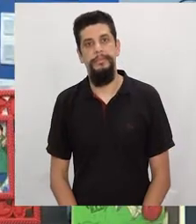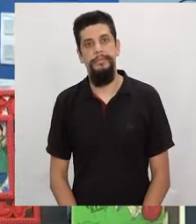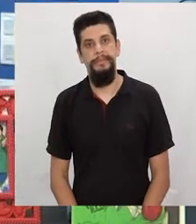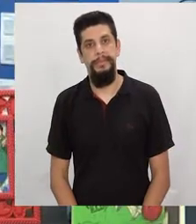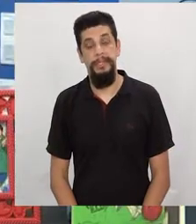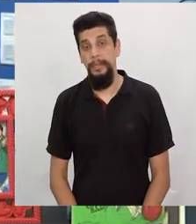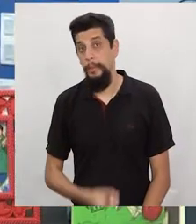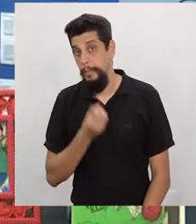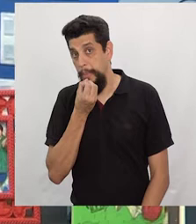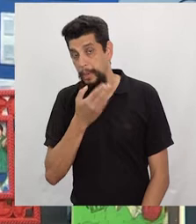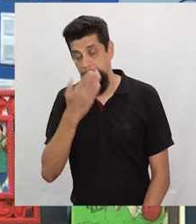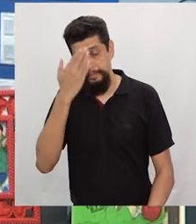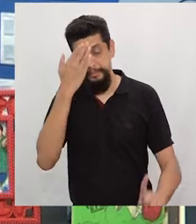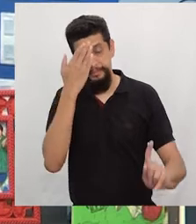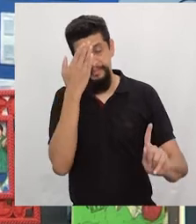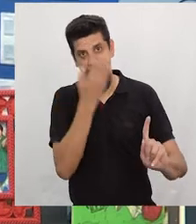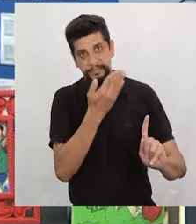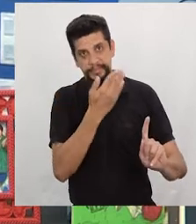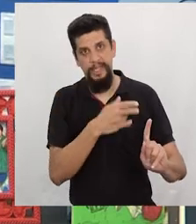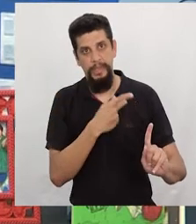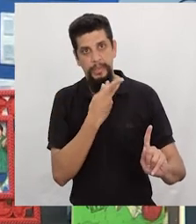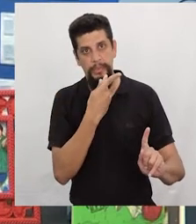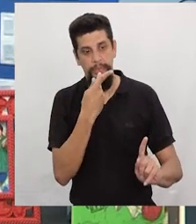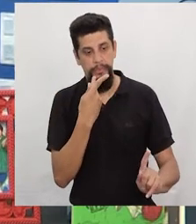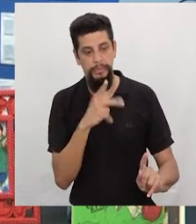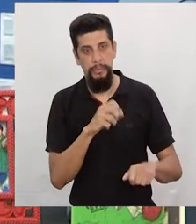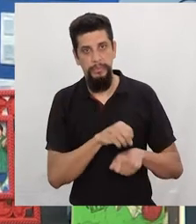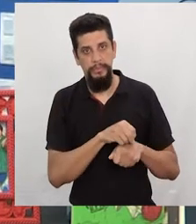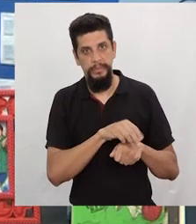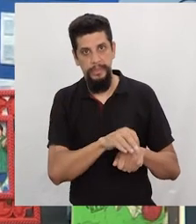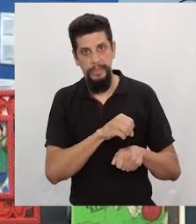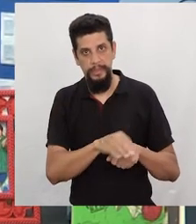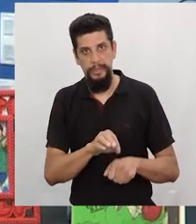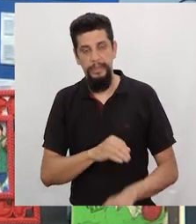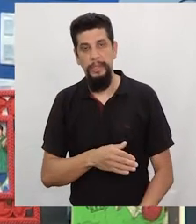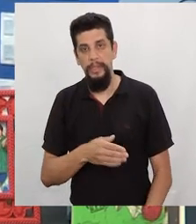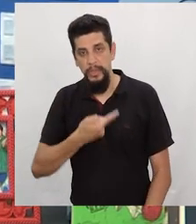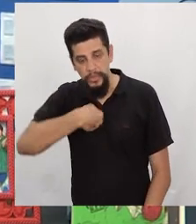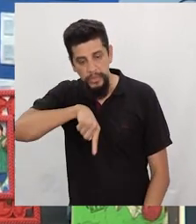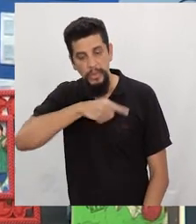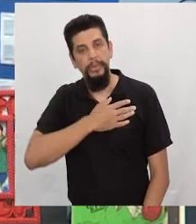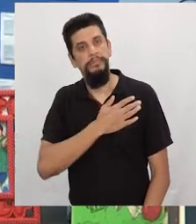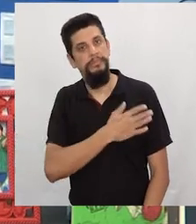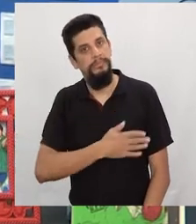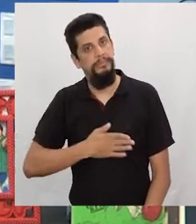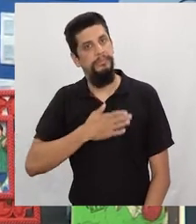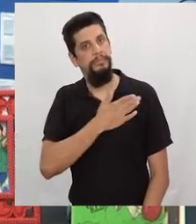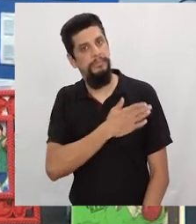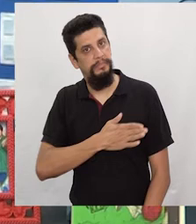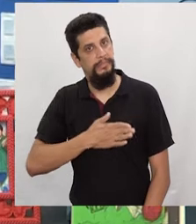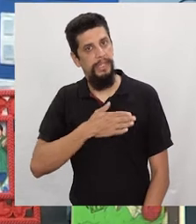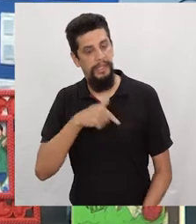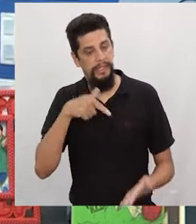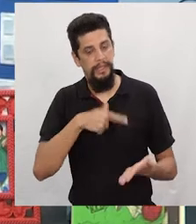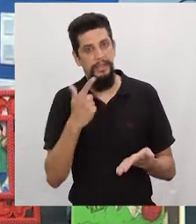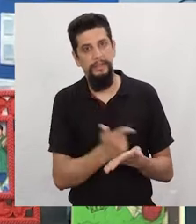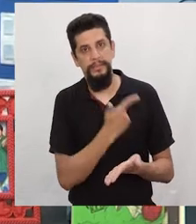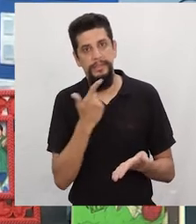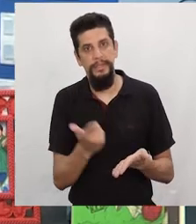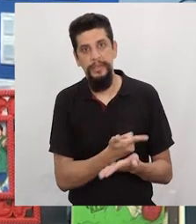Bom, muito obrigada pela sua sugestão, Eduardo. Nós gostamos e este livro é um dos